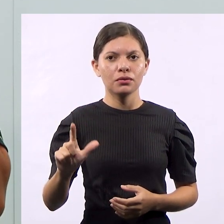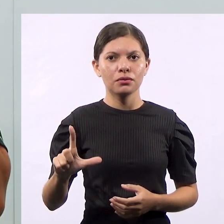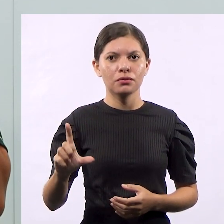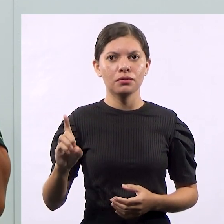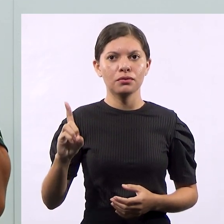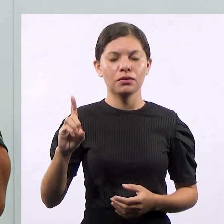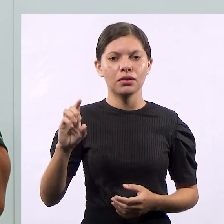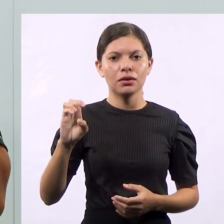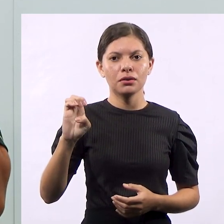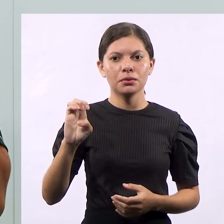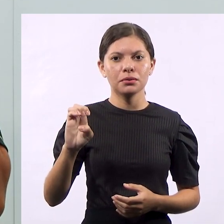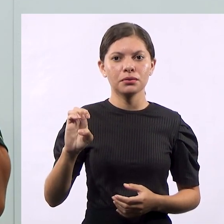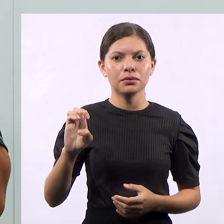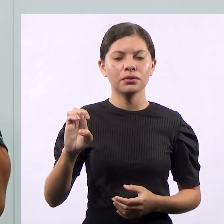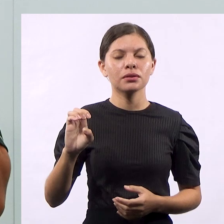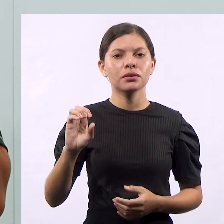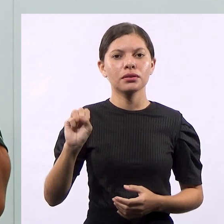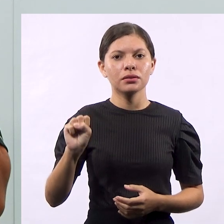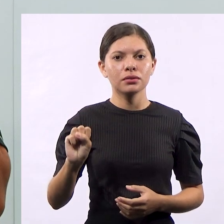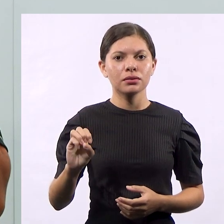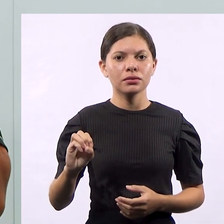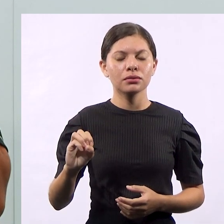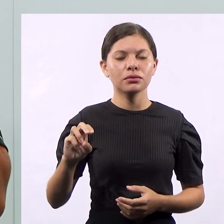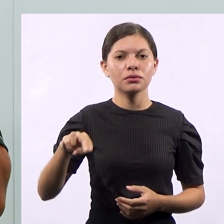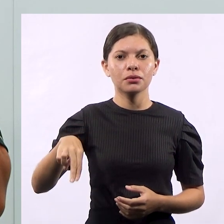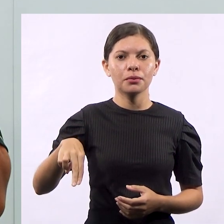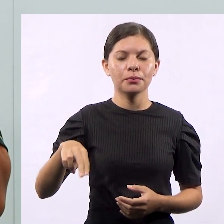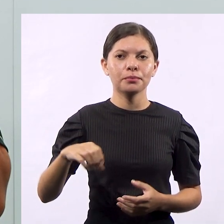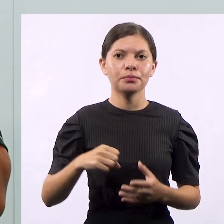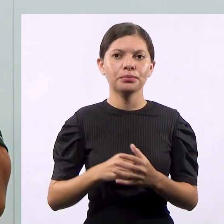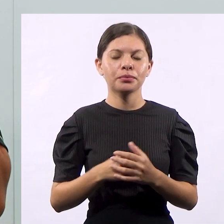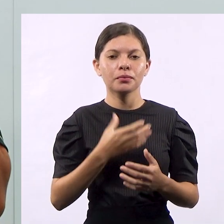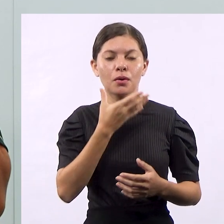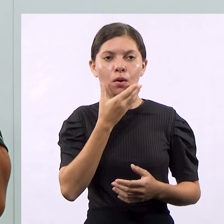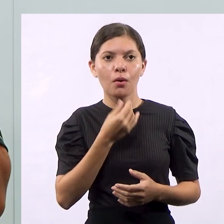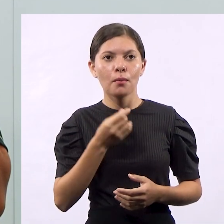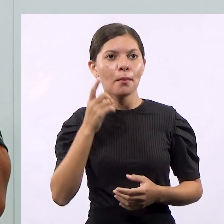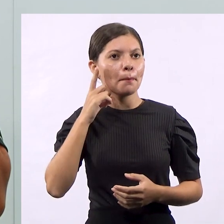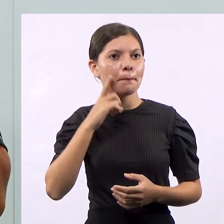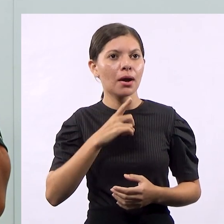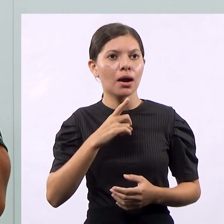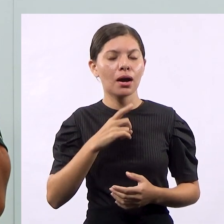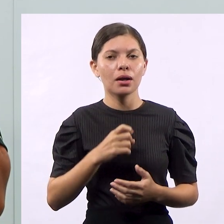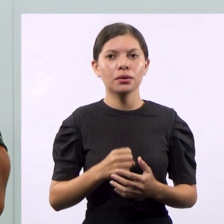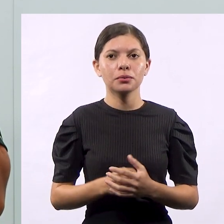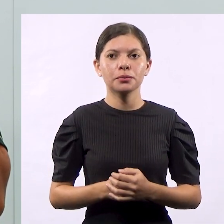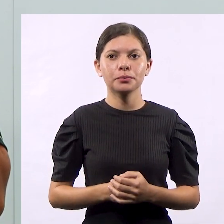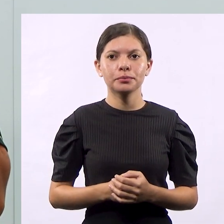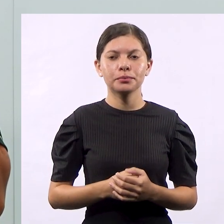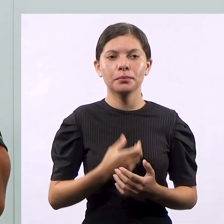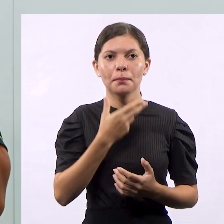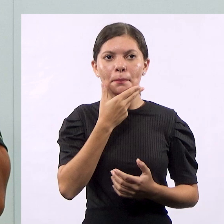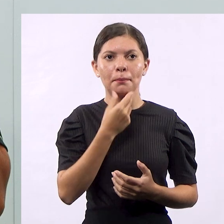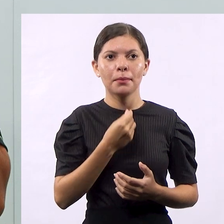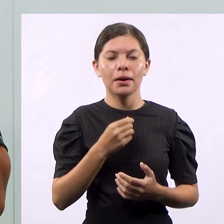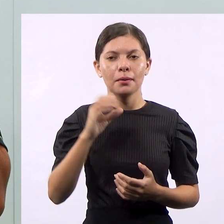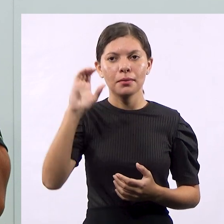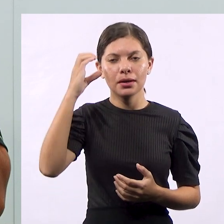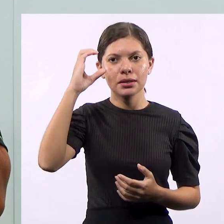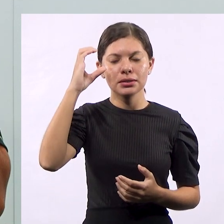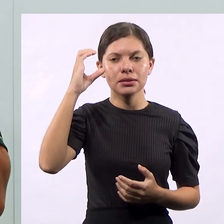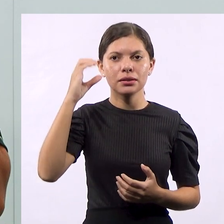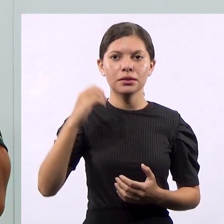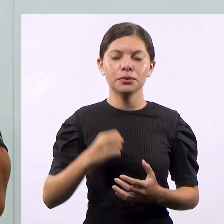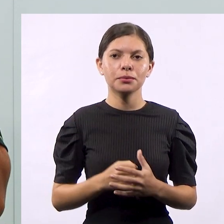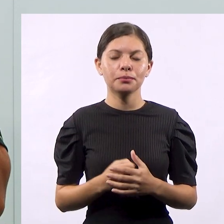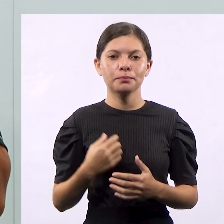homem pardo, de cabelos castanhos, barba castanha escura. Utilizo, nesse momento,